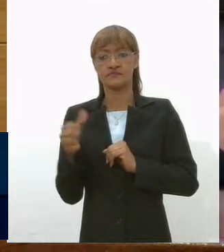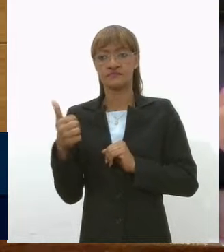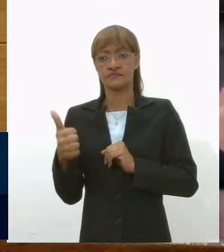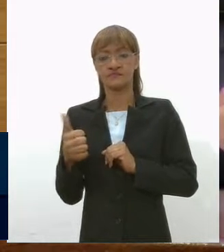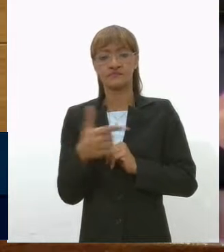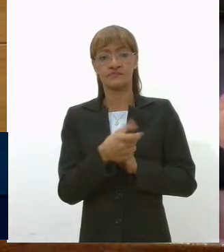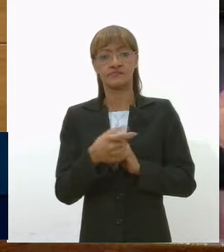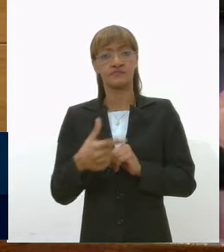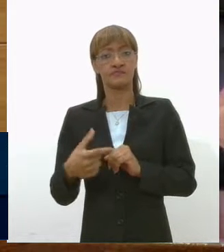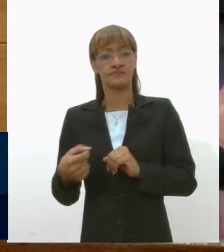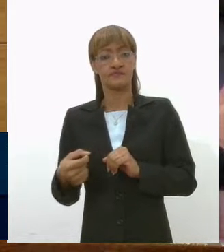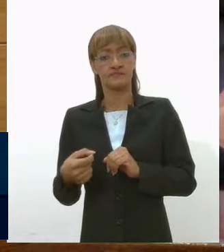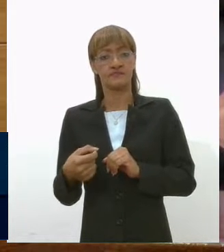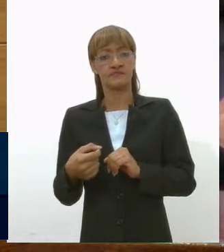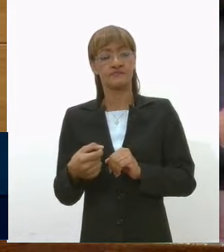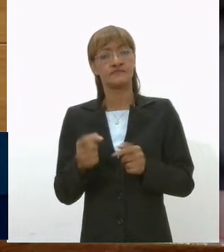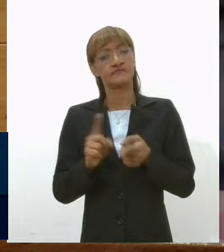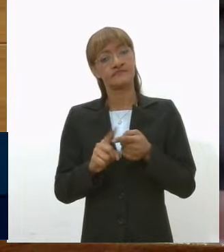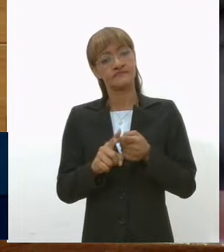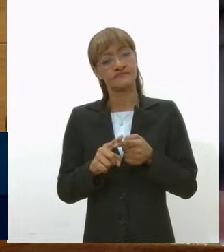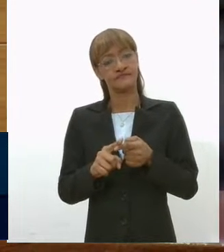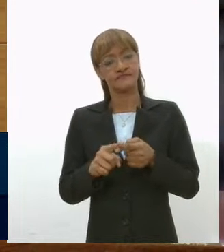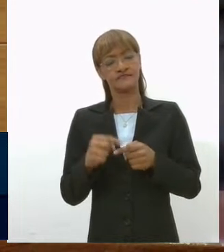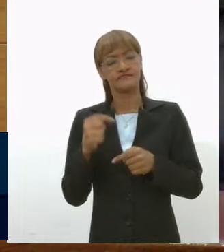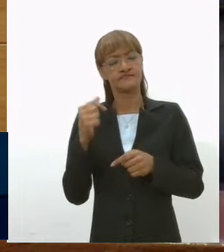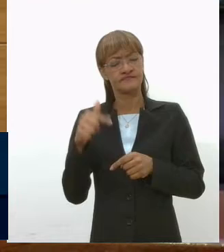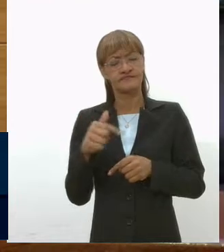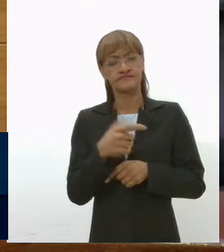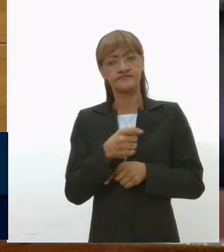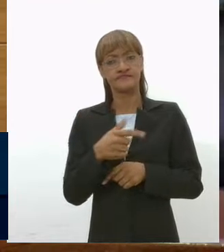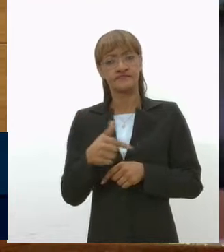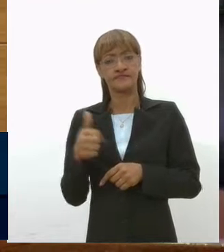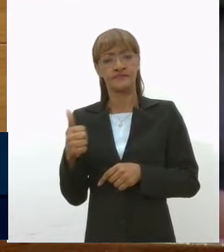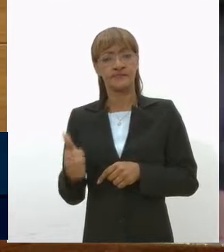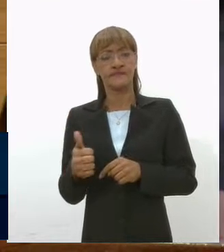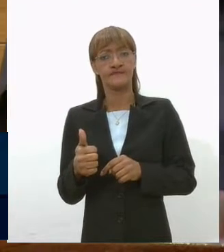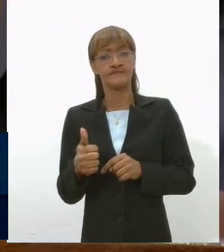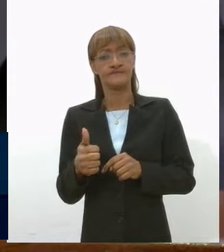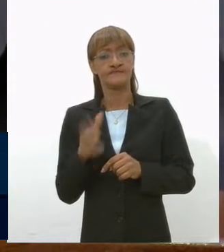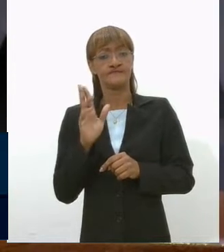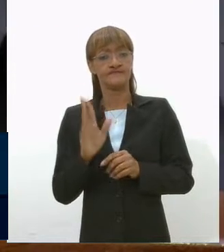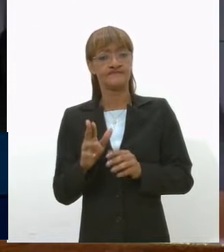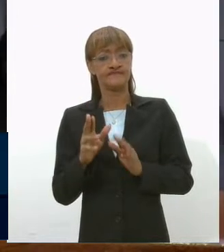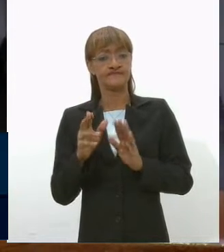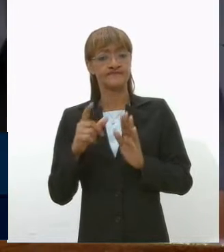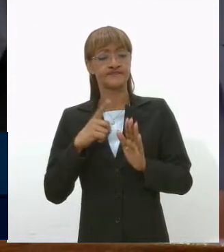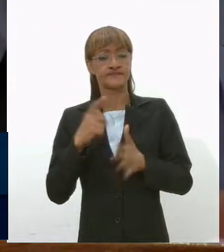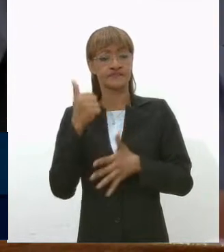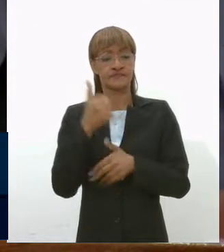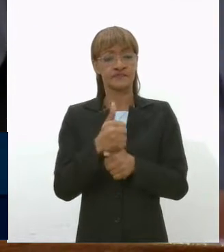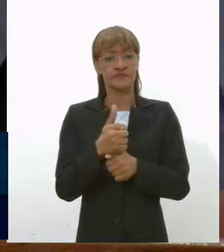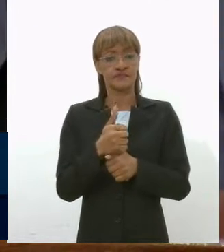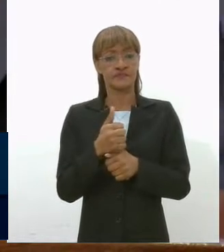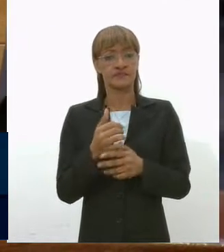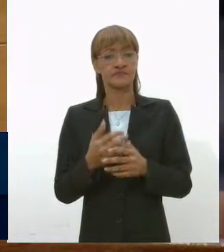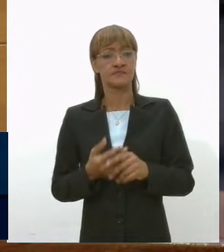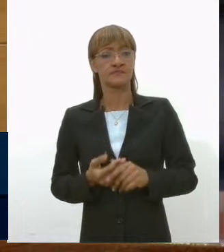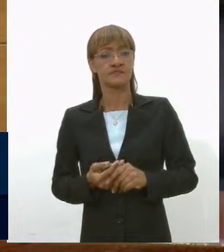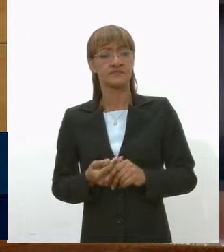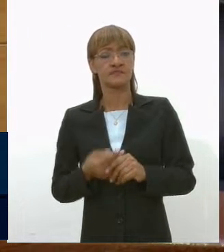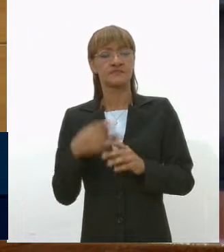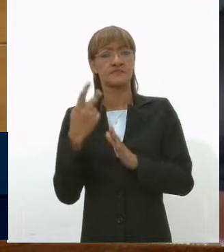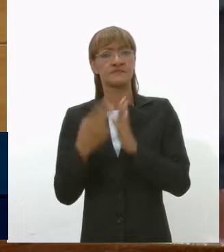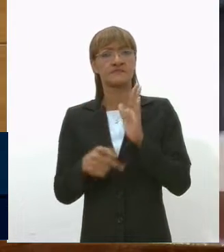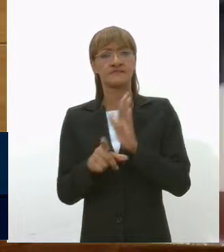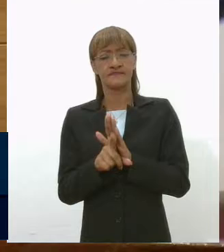261/2020 e 7/2021, nos termos dos respectivos substitutivos, os projetos de lei